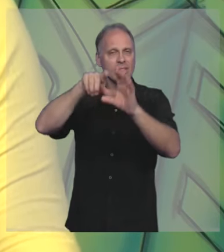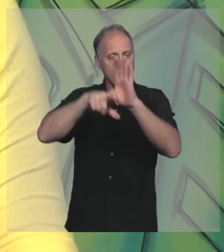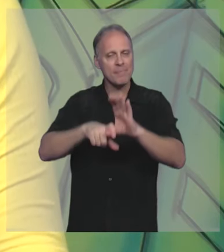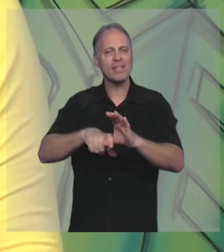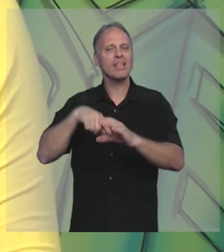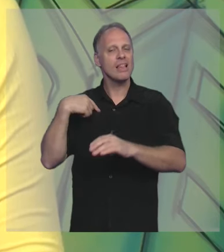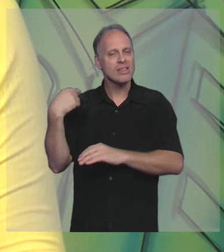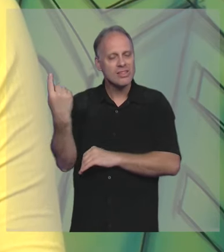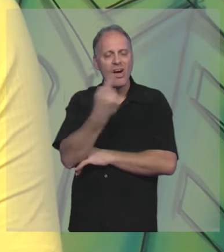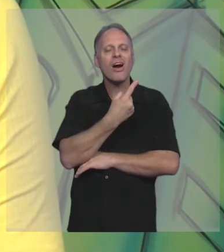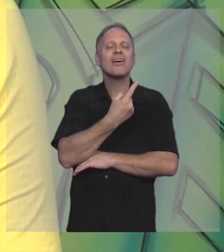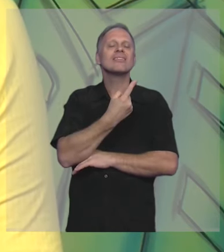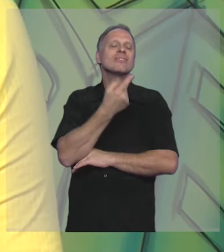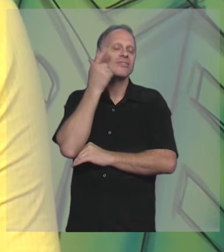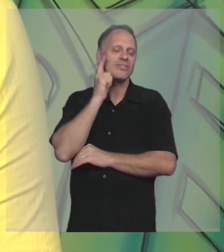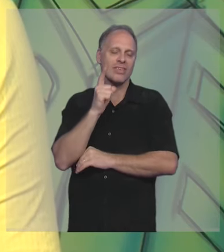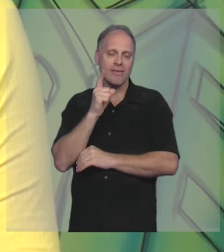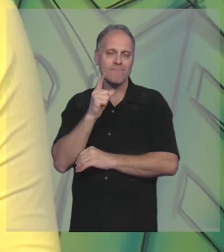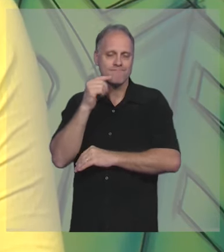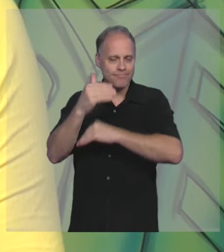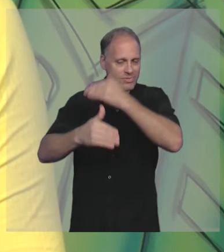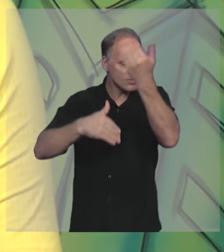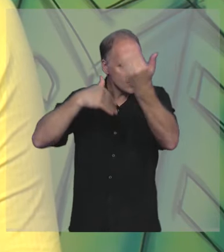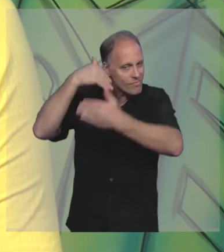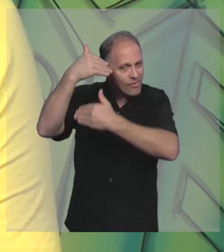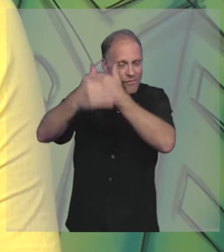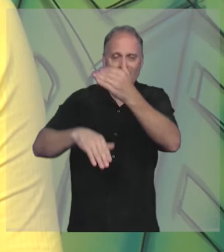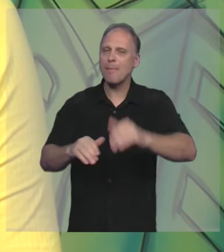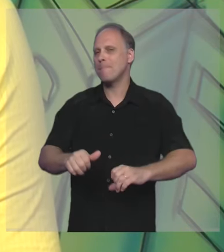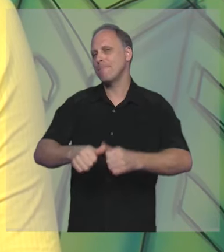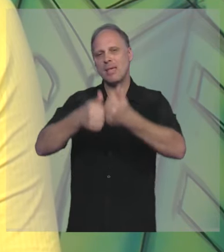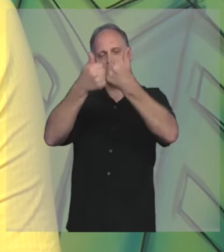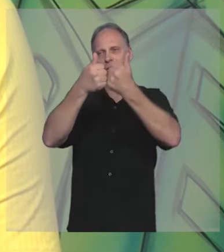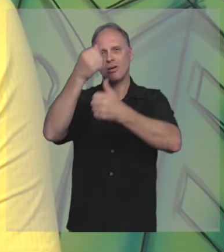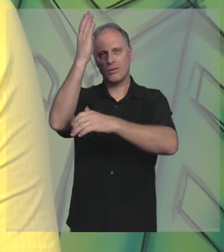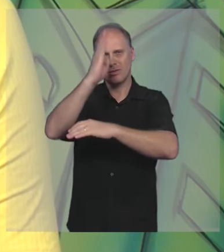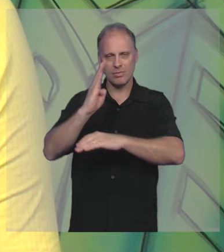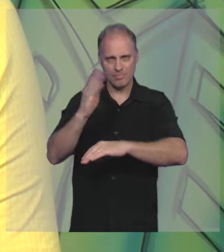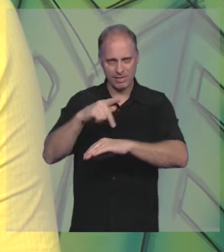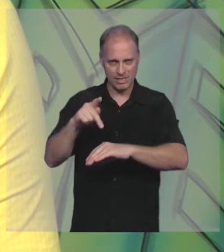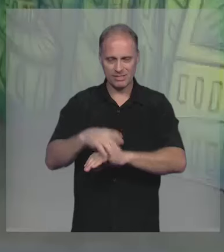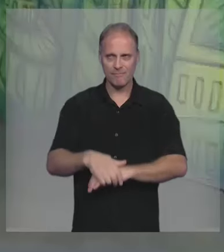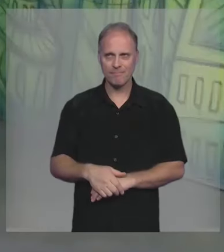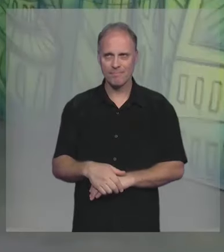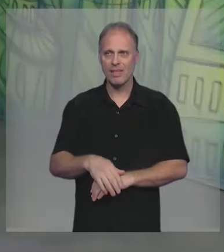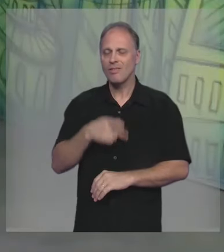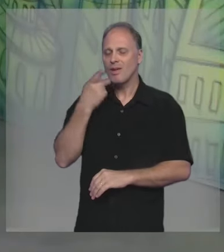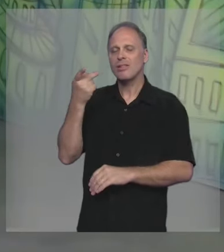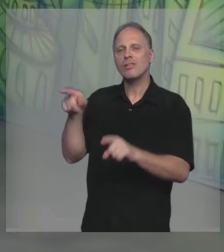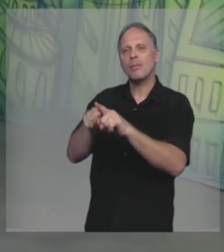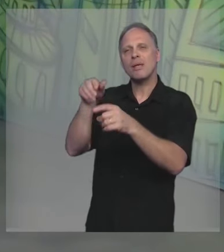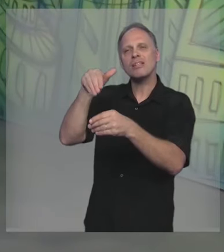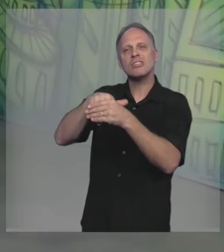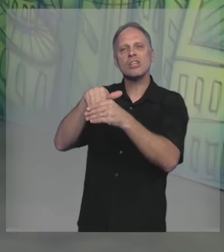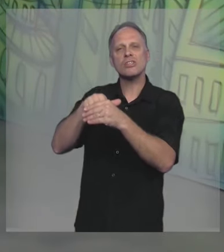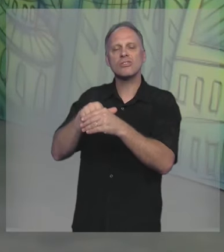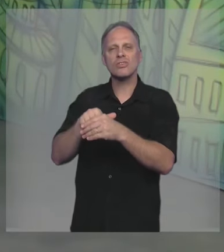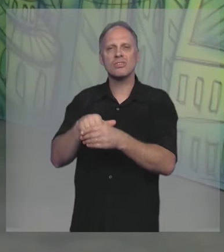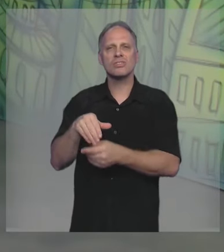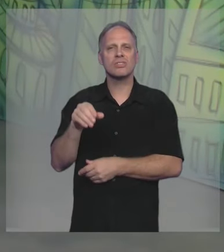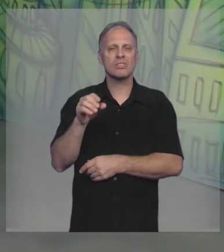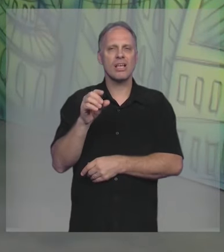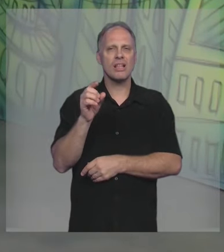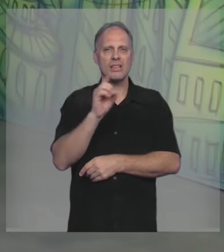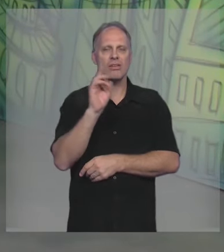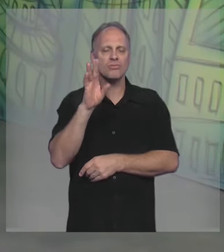realmente nós sairmos de vez de uma crise e voltar a querer desenvolver o país. A senhora falou nas eleições, mas não apenas para